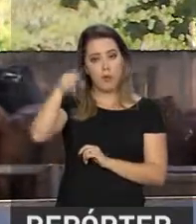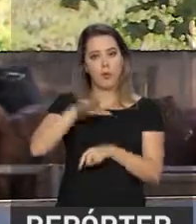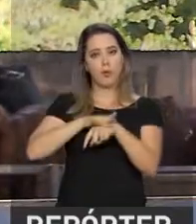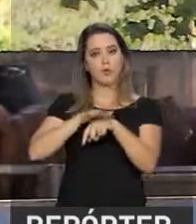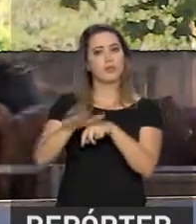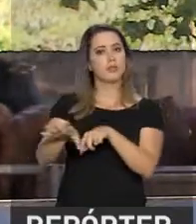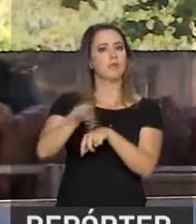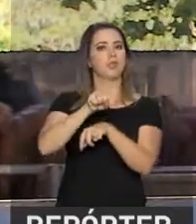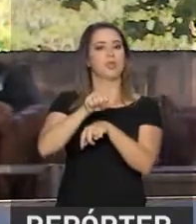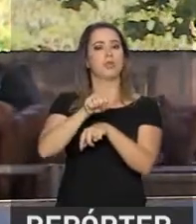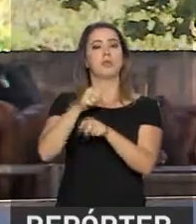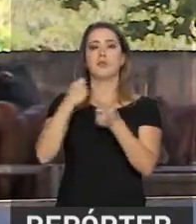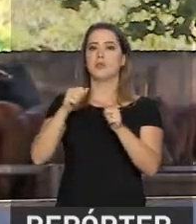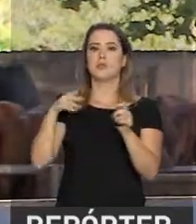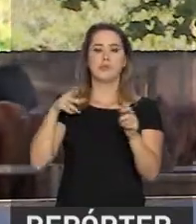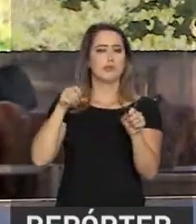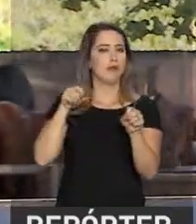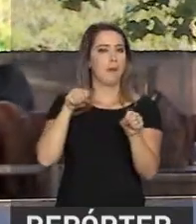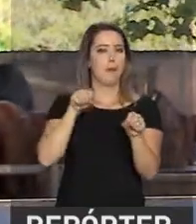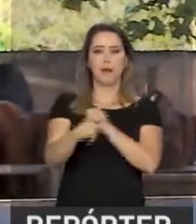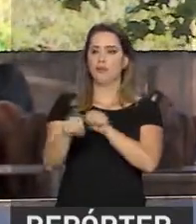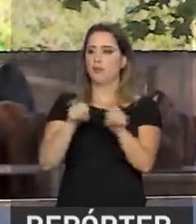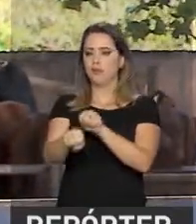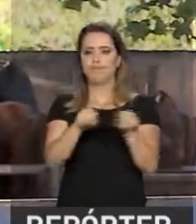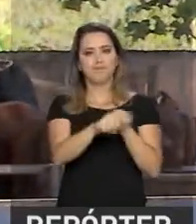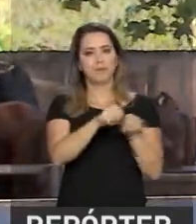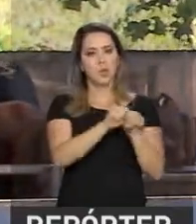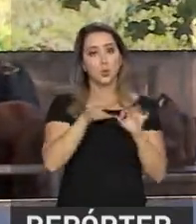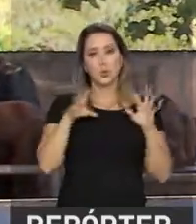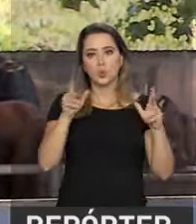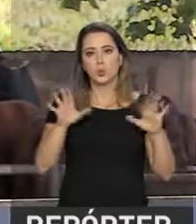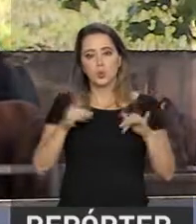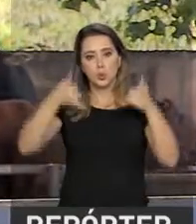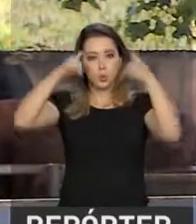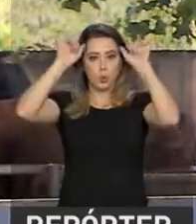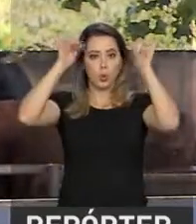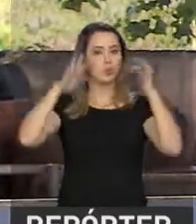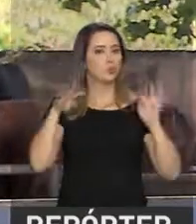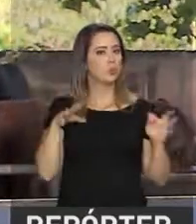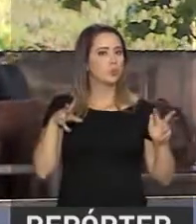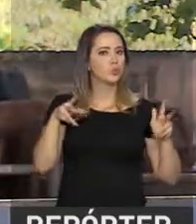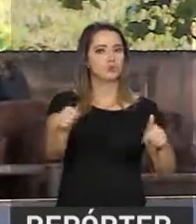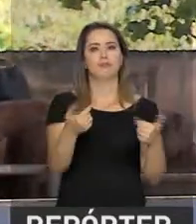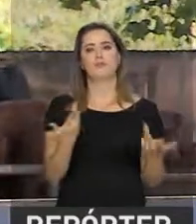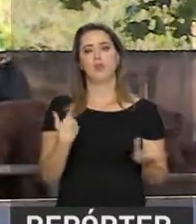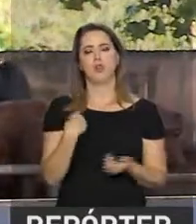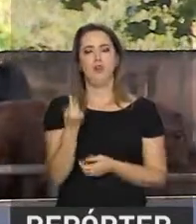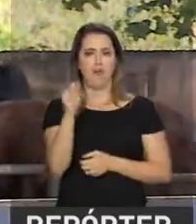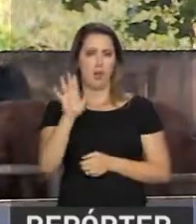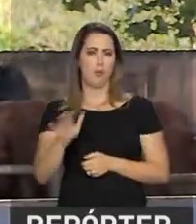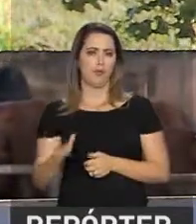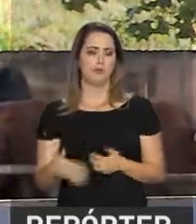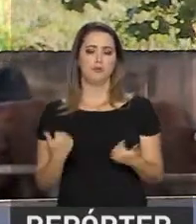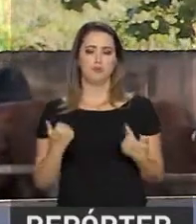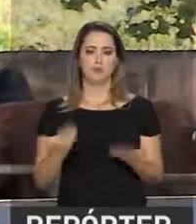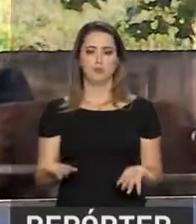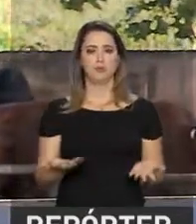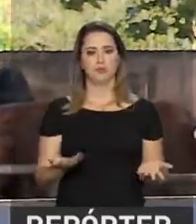que eliminar o rebanho inteiro. É um protocolo bem perigoso. E um custo barato, relativamente barato.